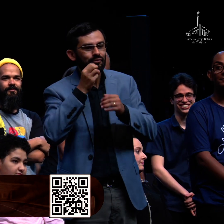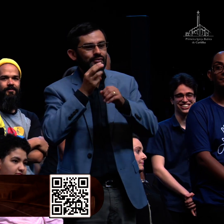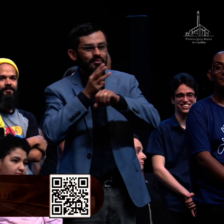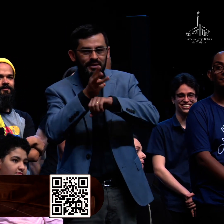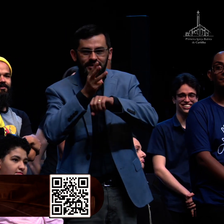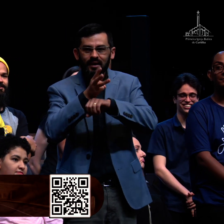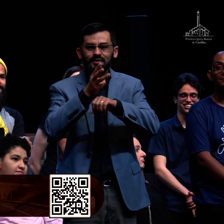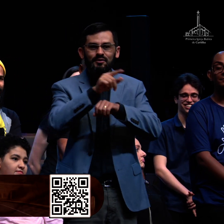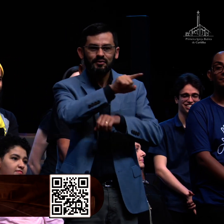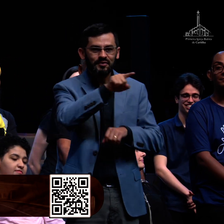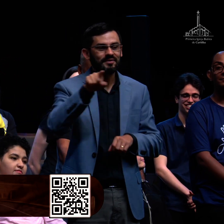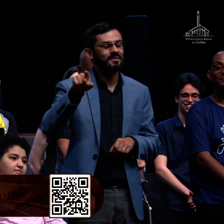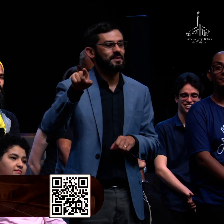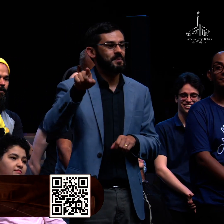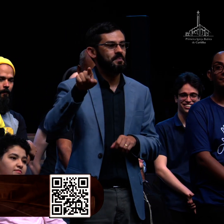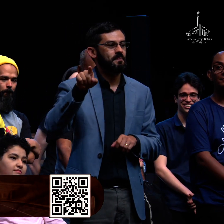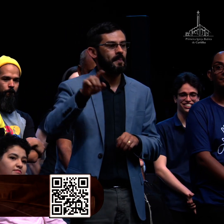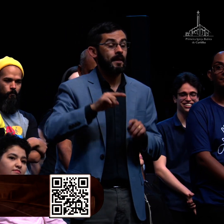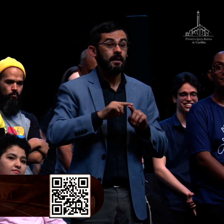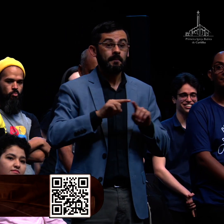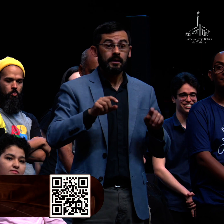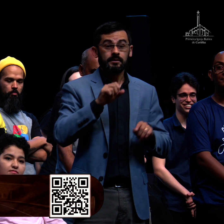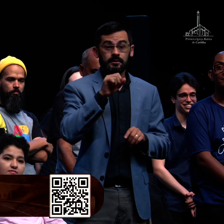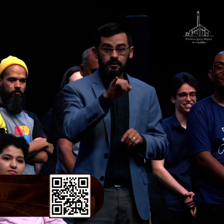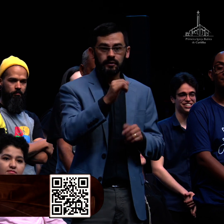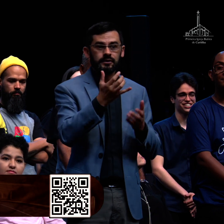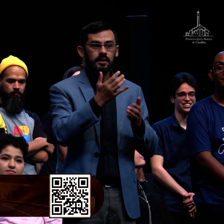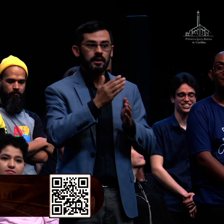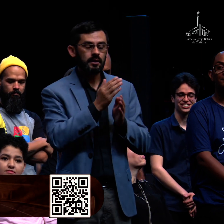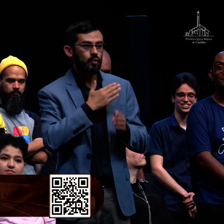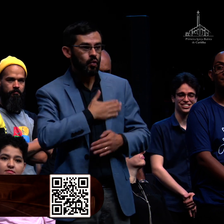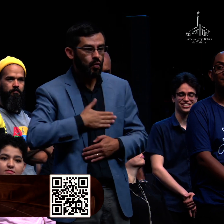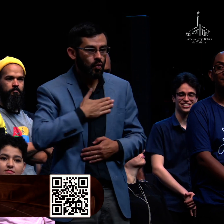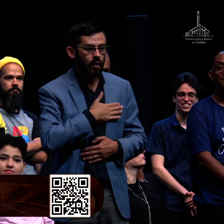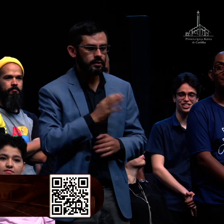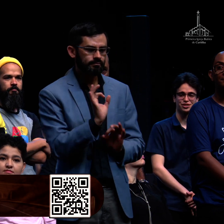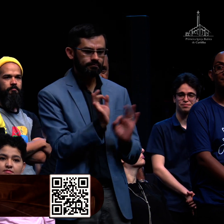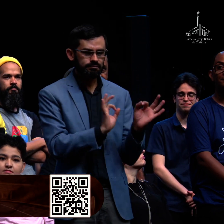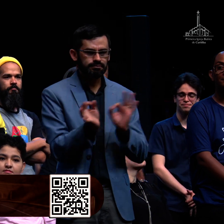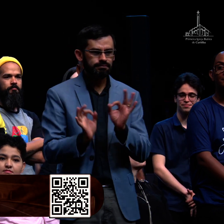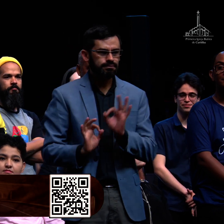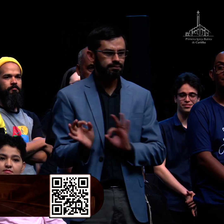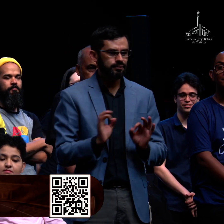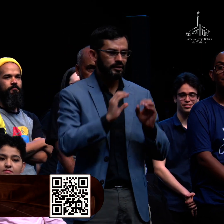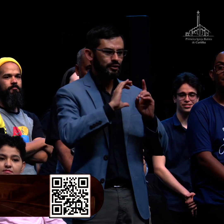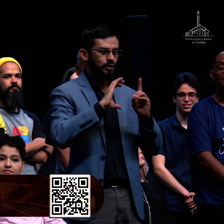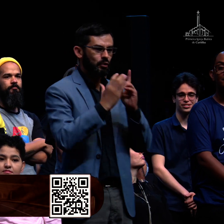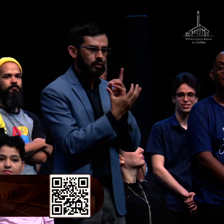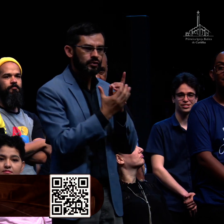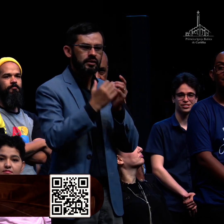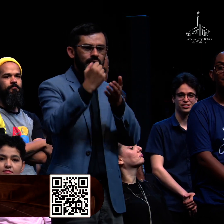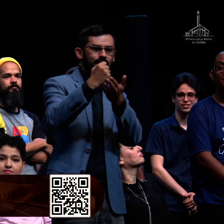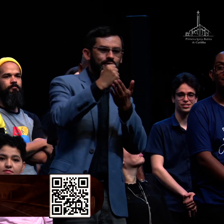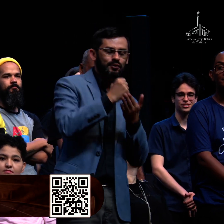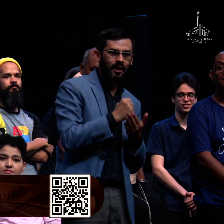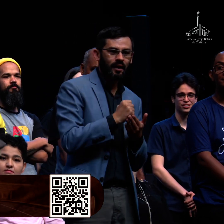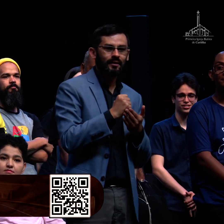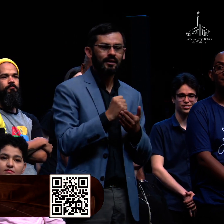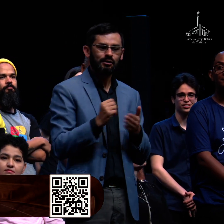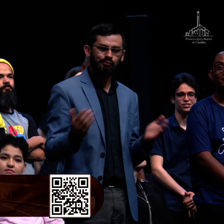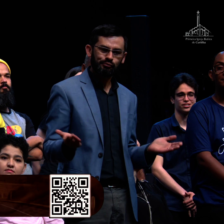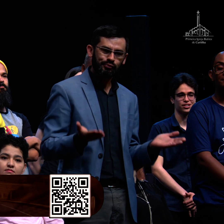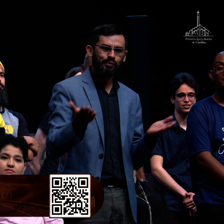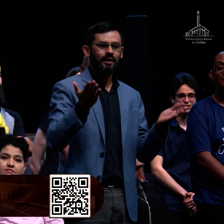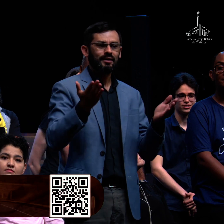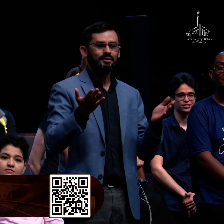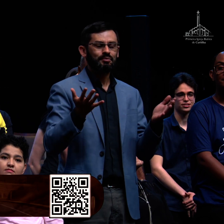a maioria de vocês. E se você gosta de organização, de culto, quer ajudar a ser um facilitador